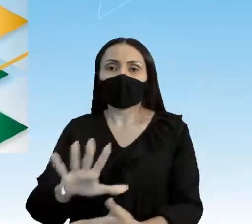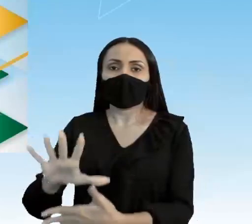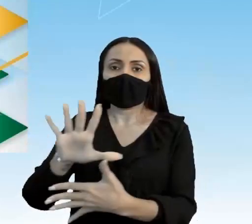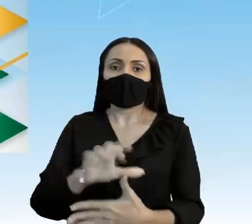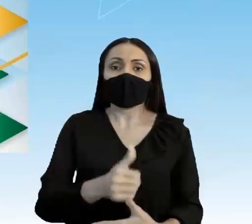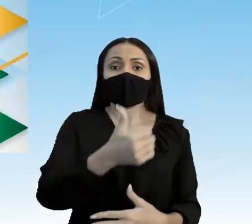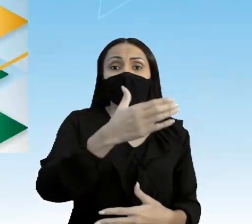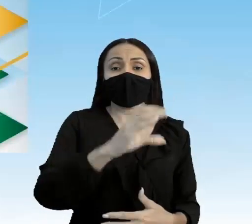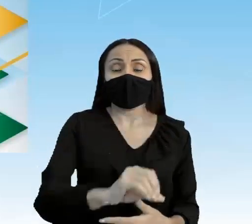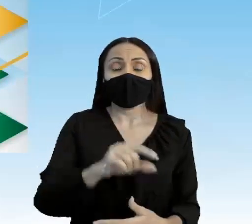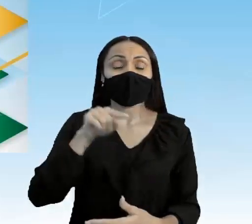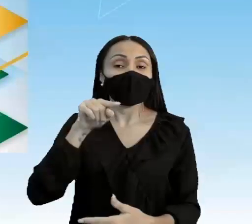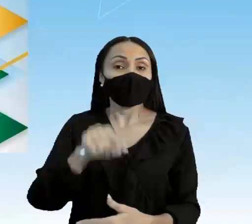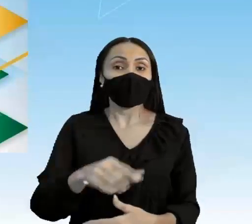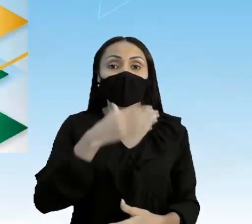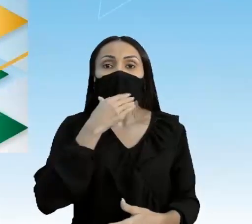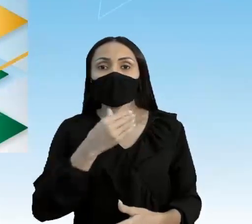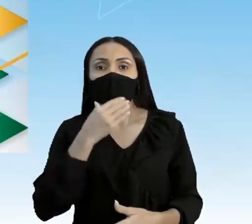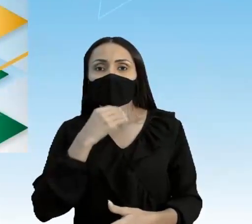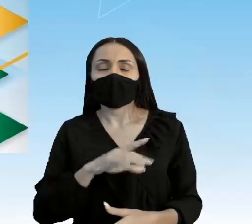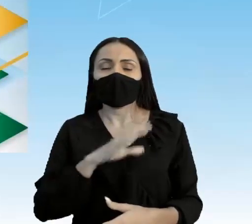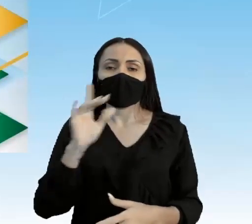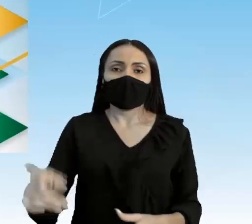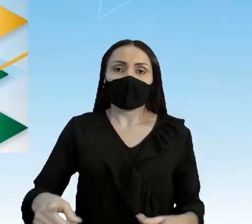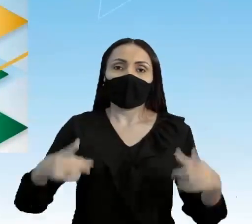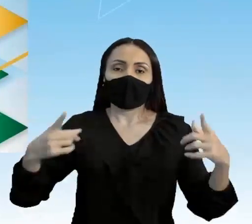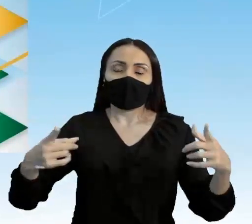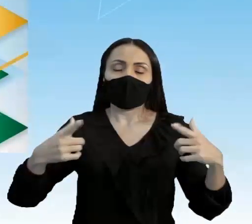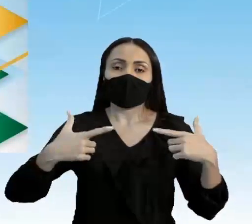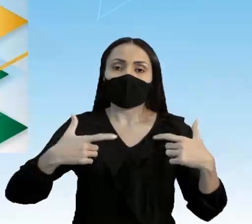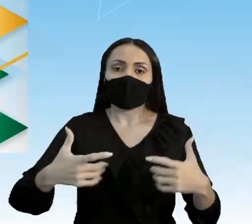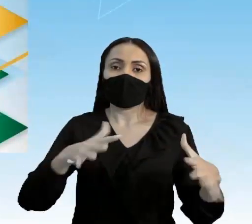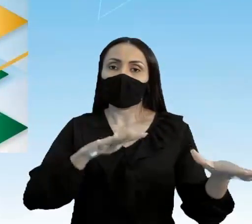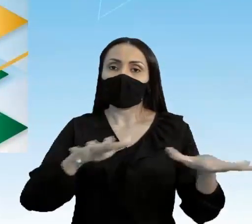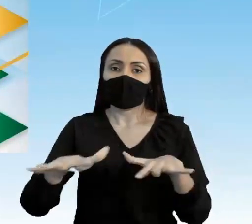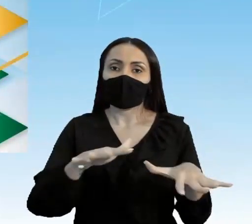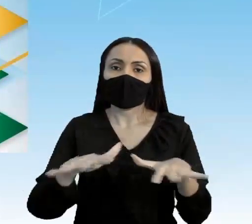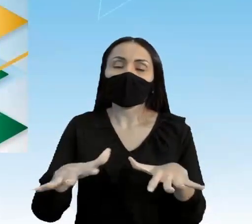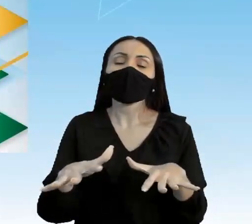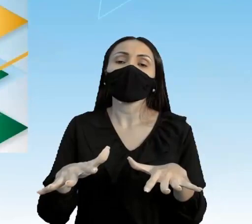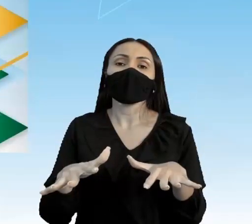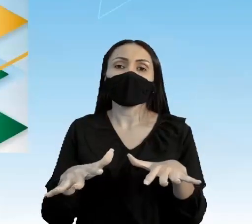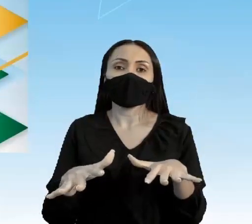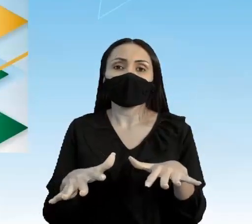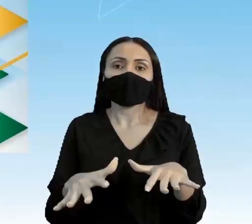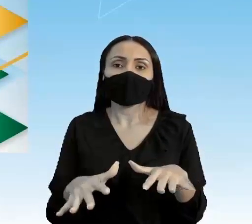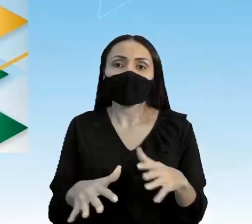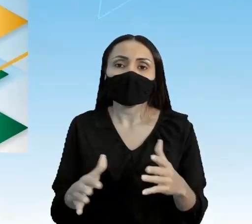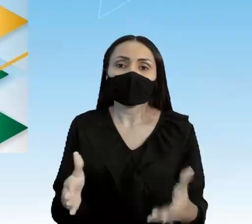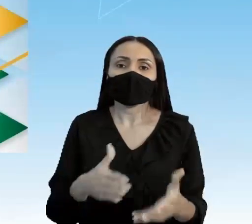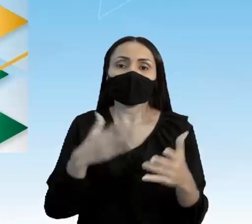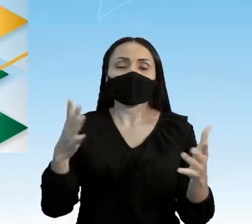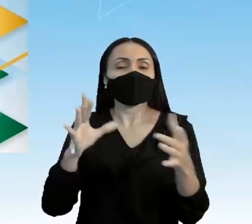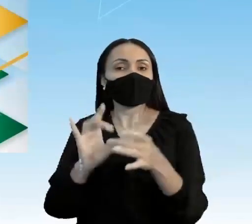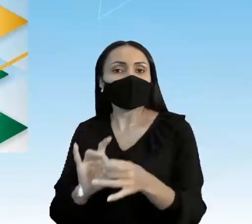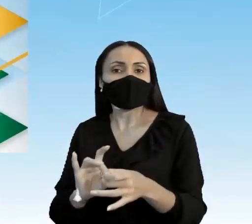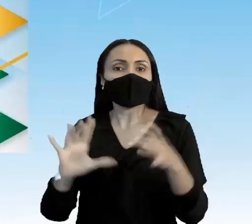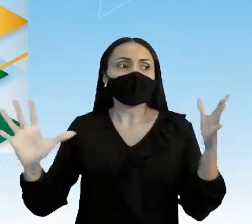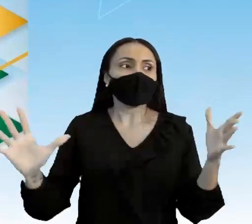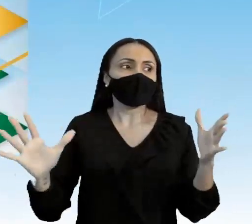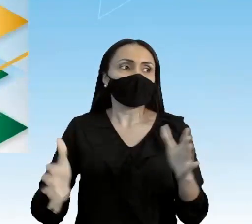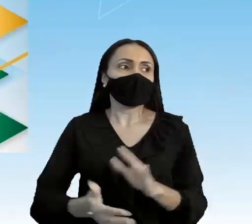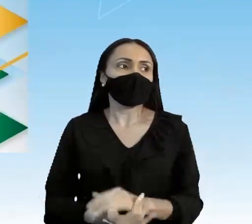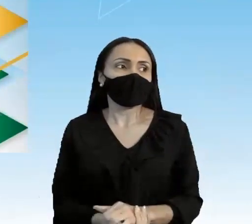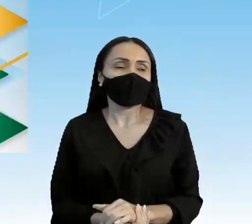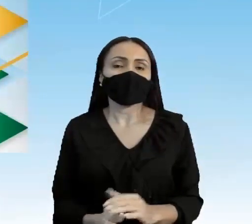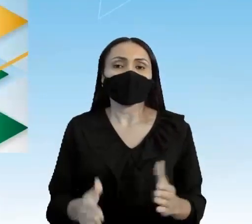homens para combater os movimentos pela independência. Então, o